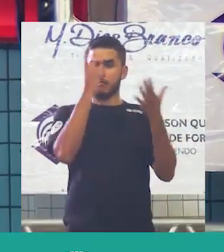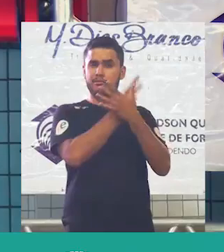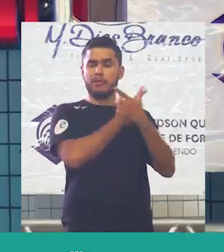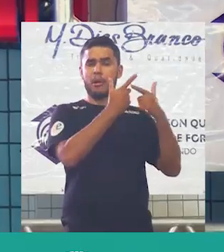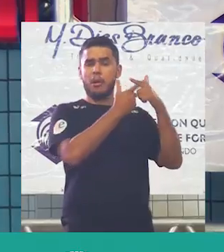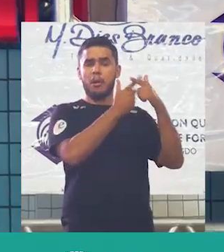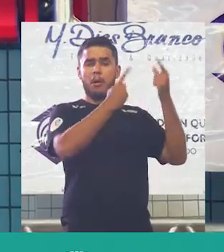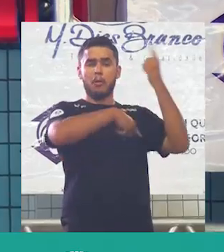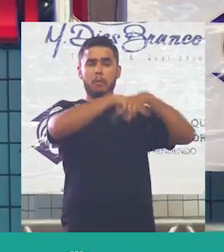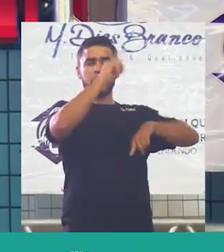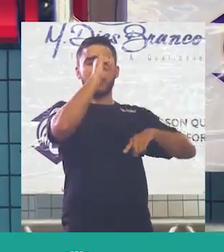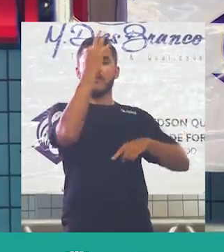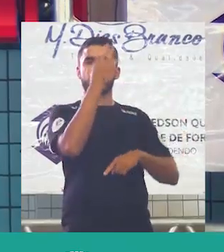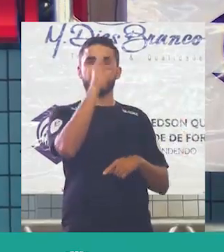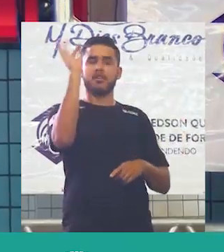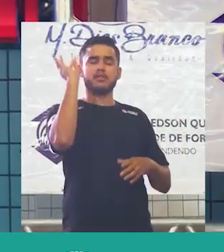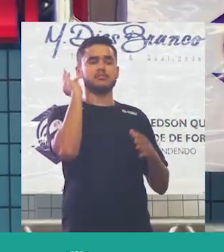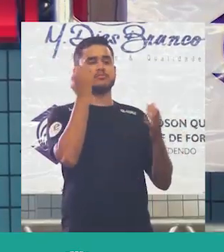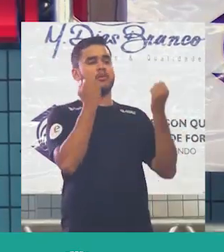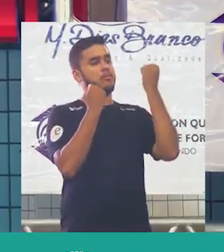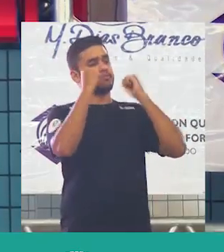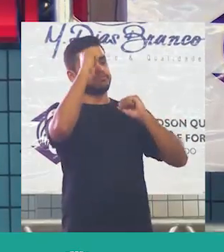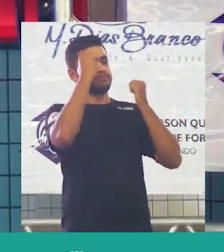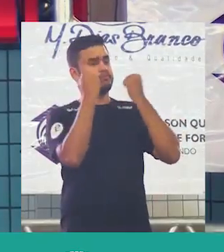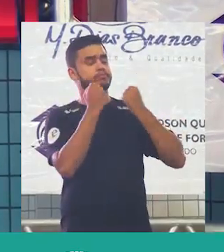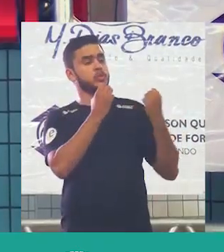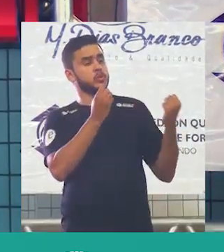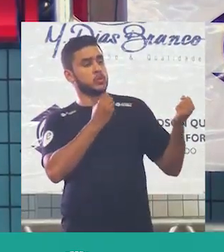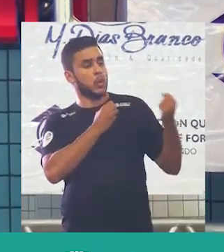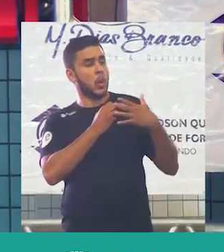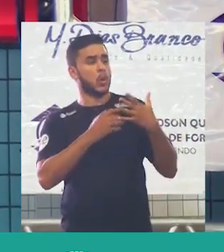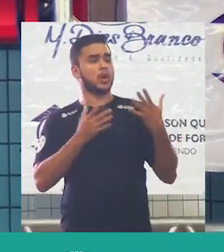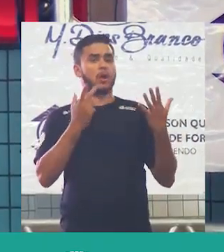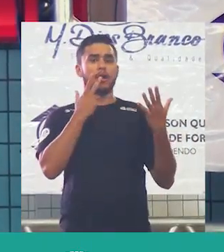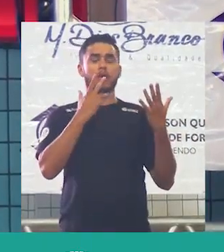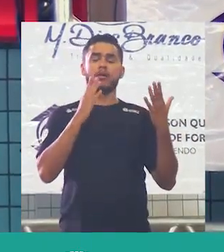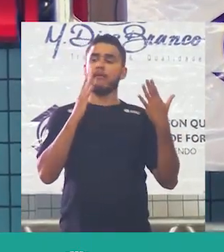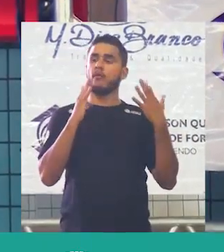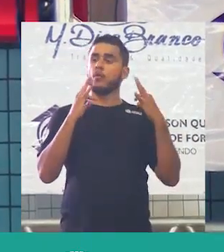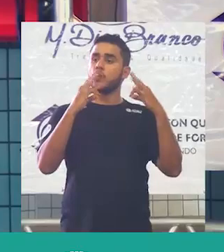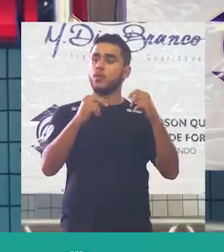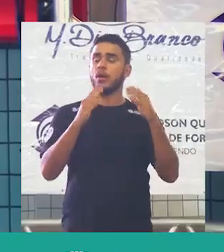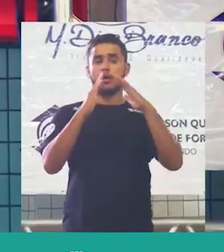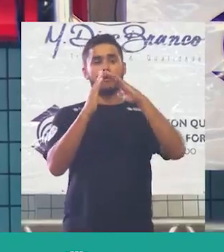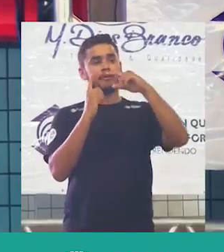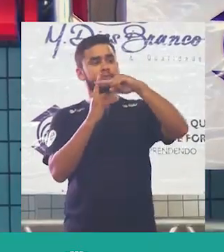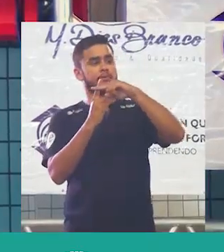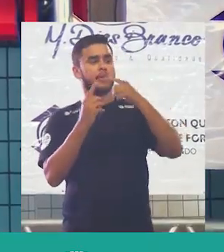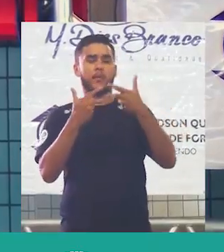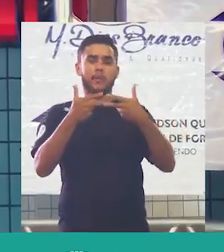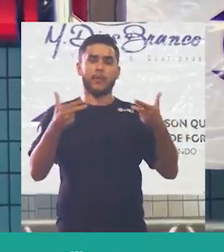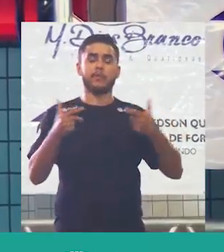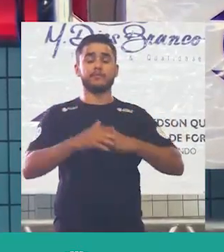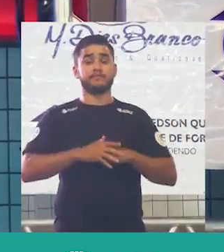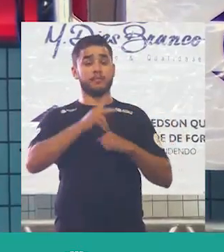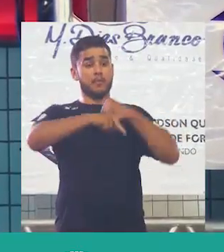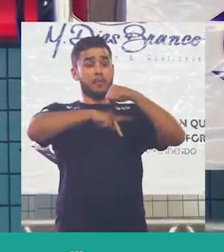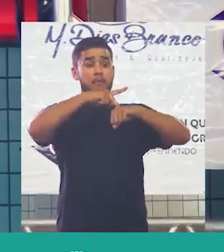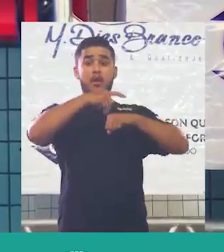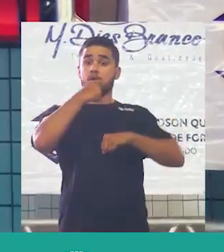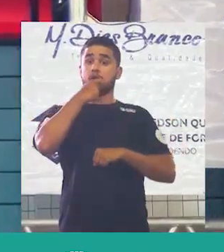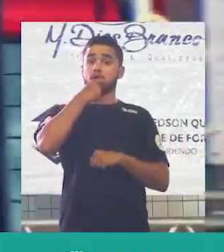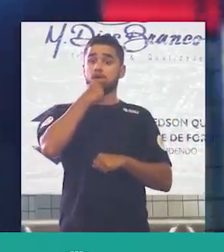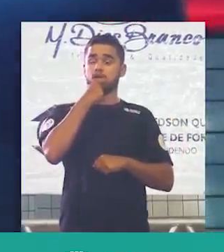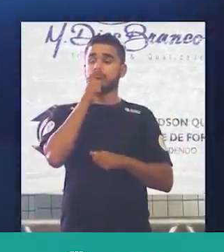da Revolução Industrial, as ideias iluministas. A Inglaterra está querendo ampliar o seu mercado consumidor.